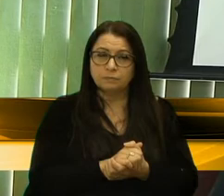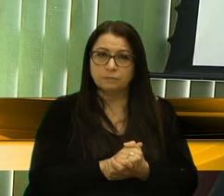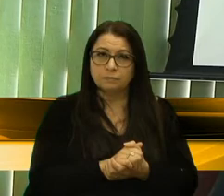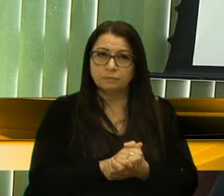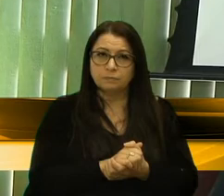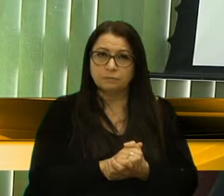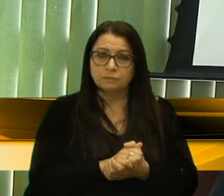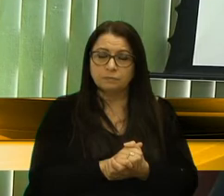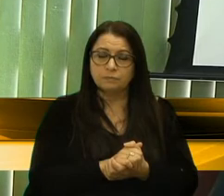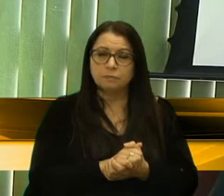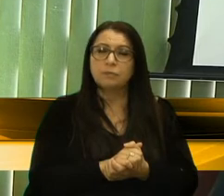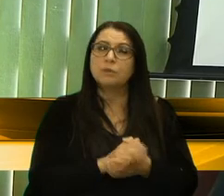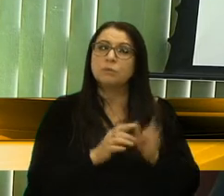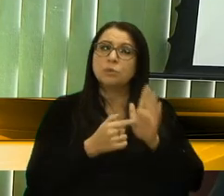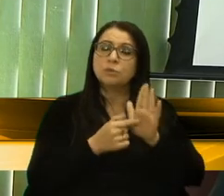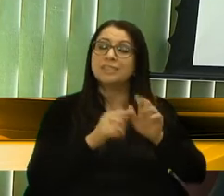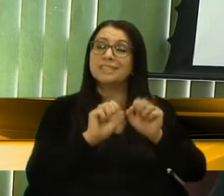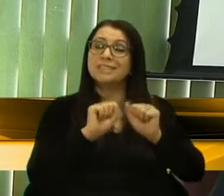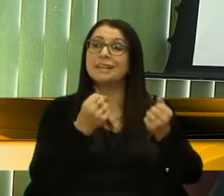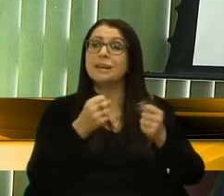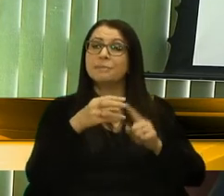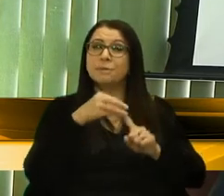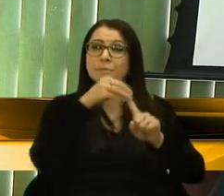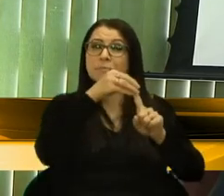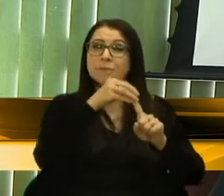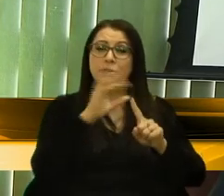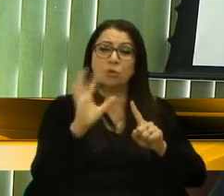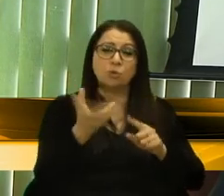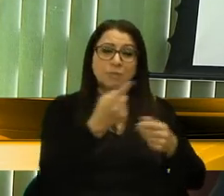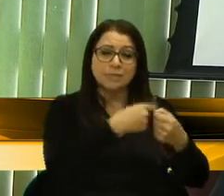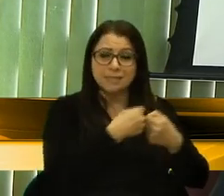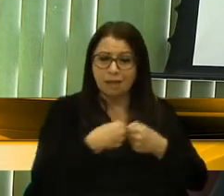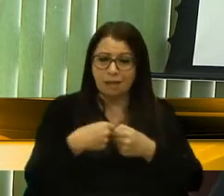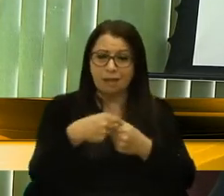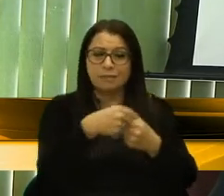Registrou estragos, principalmente em todos os municípios.